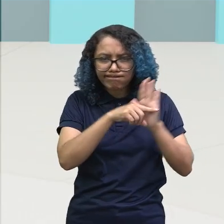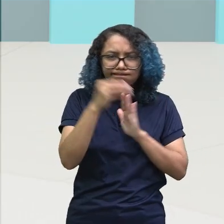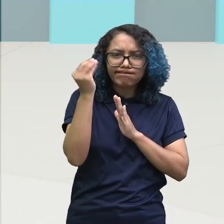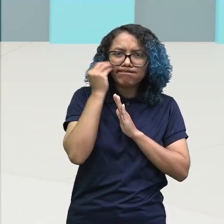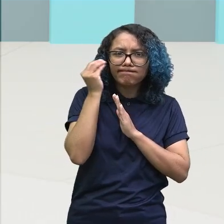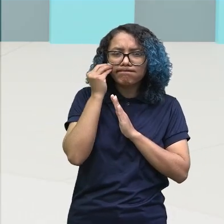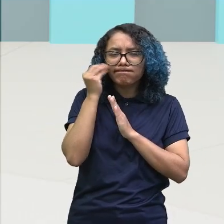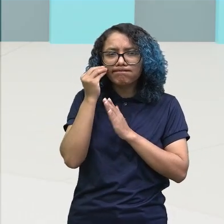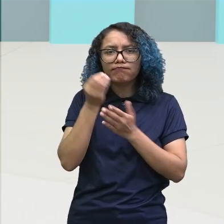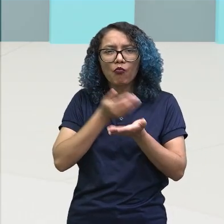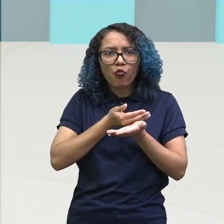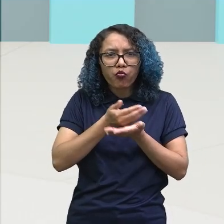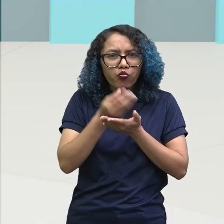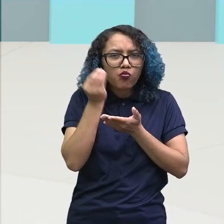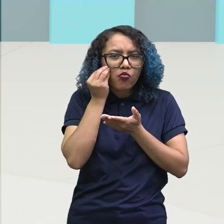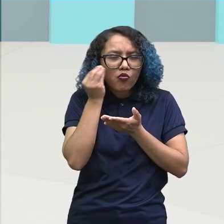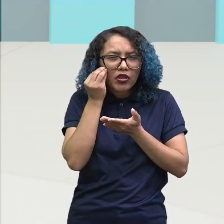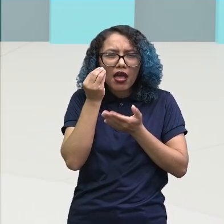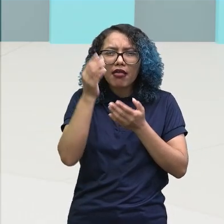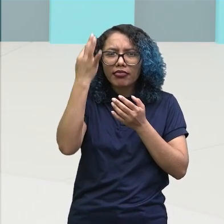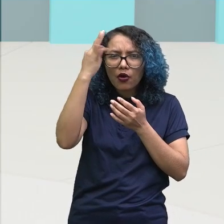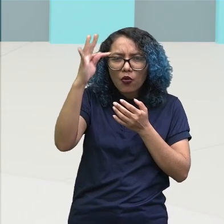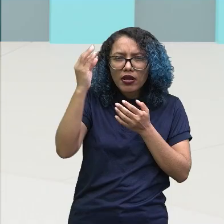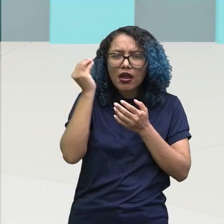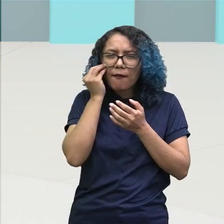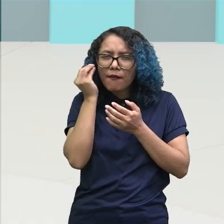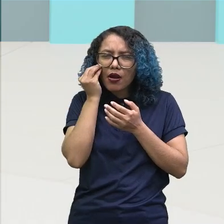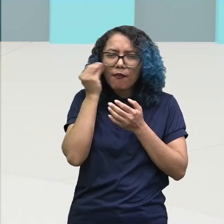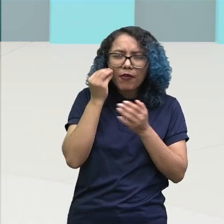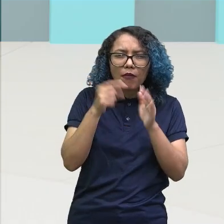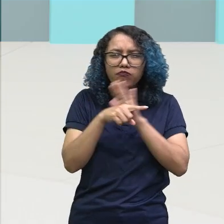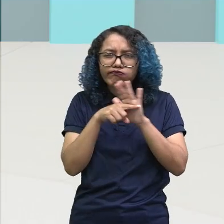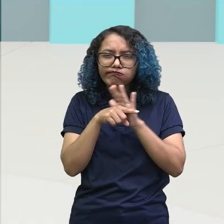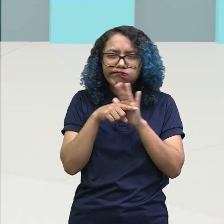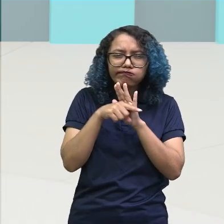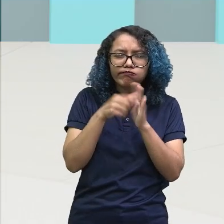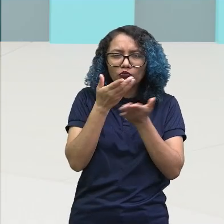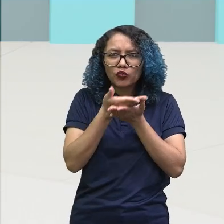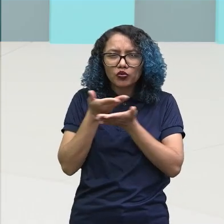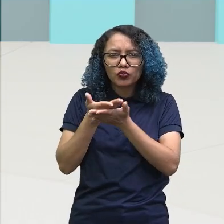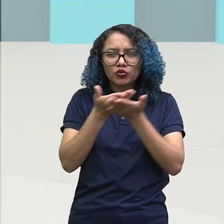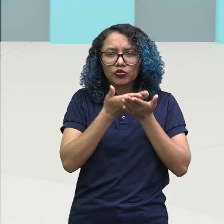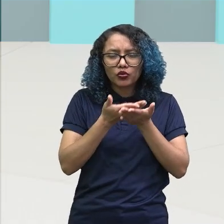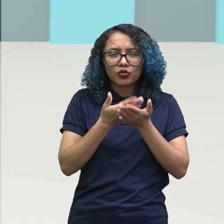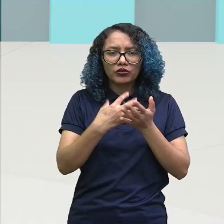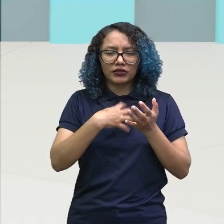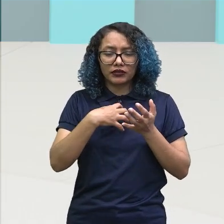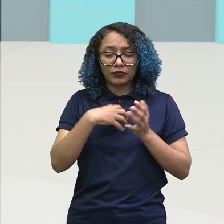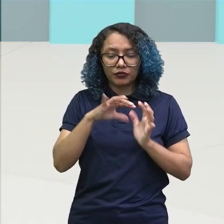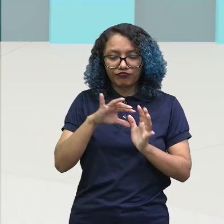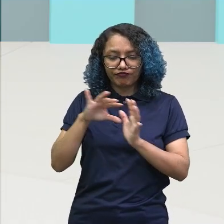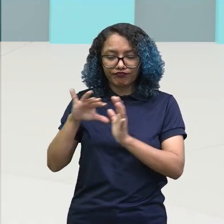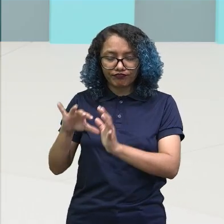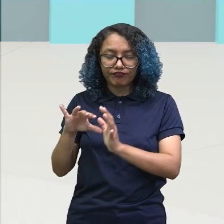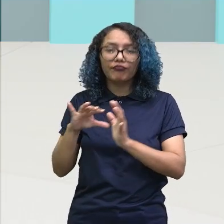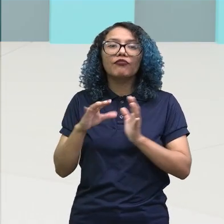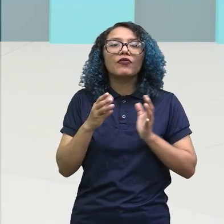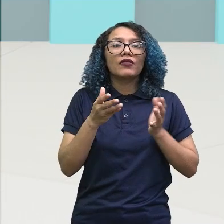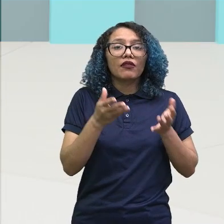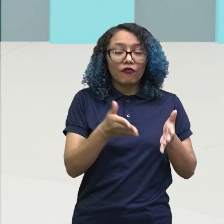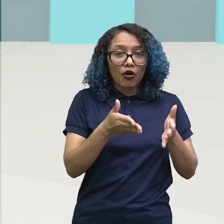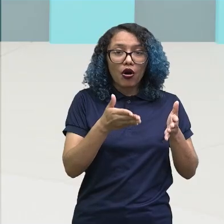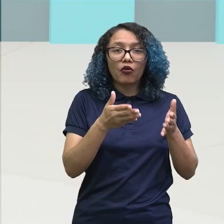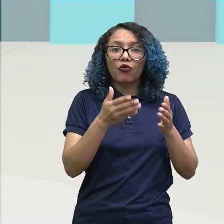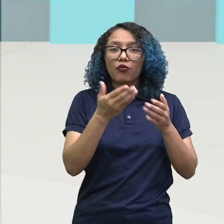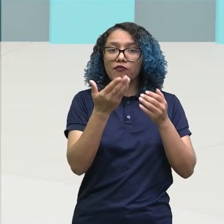as ciências vão testar as teorias, então a gente vai ter uma oposição em relação ao sentimentalismo, né? Vocês viram o professor falando